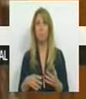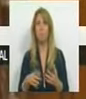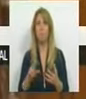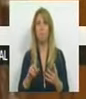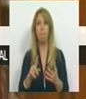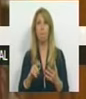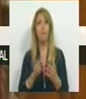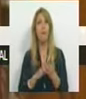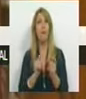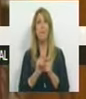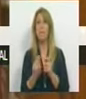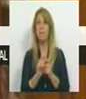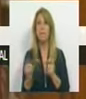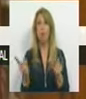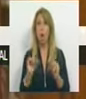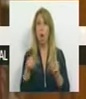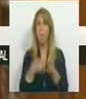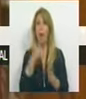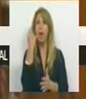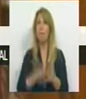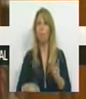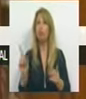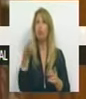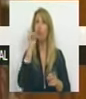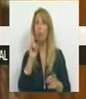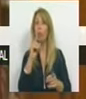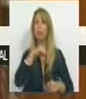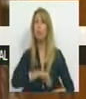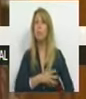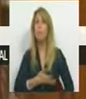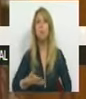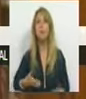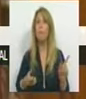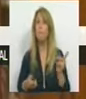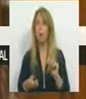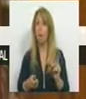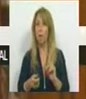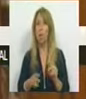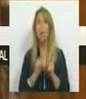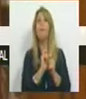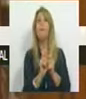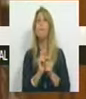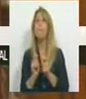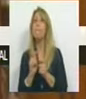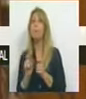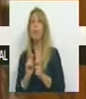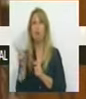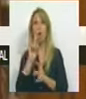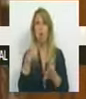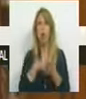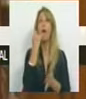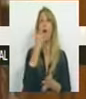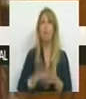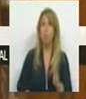não contributivas, Sr. Ministro, não é subsídio de desemprego, prestações não contributivas que vai fazer a